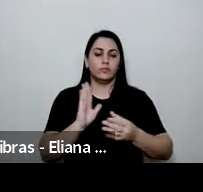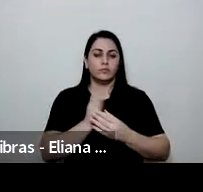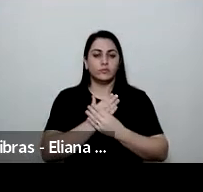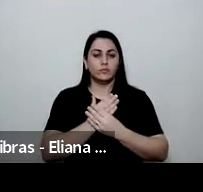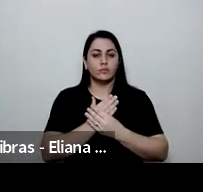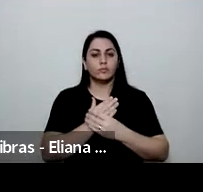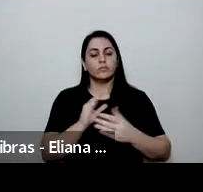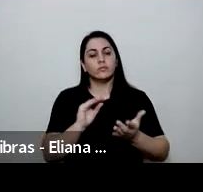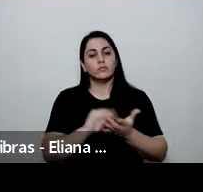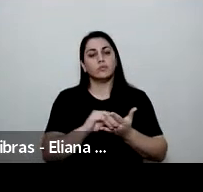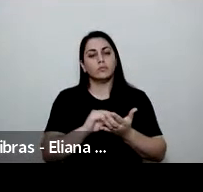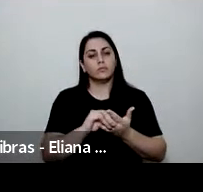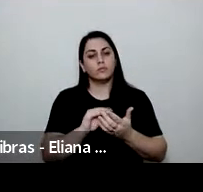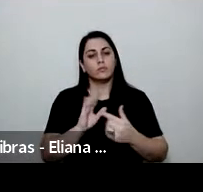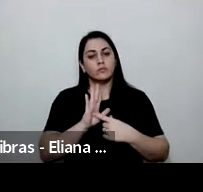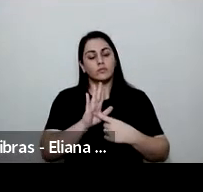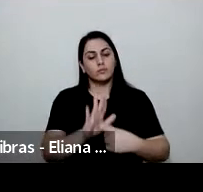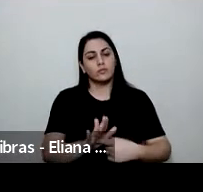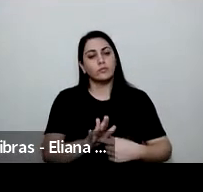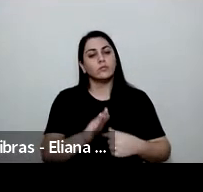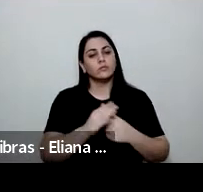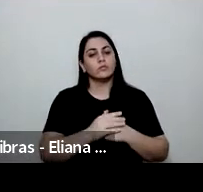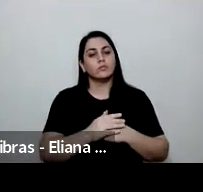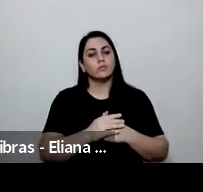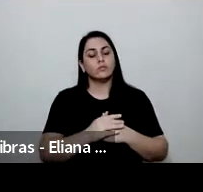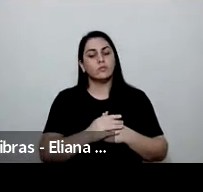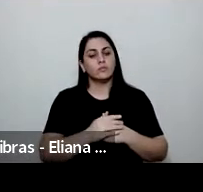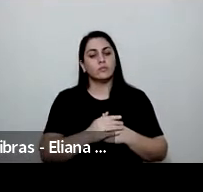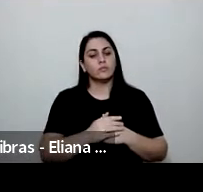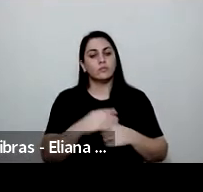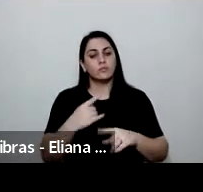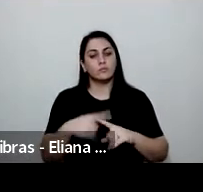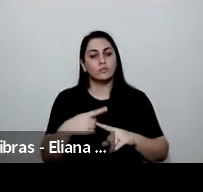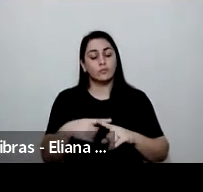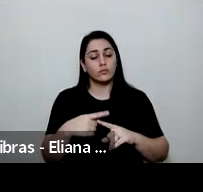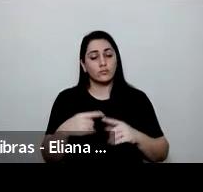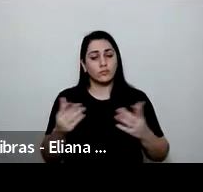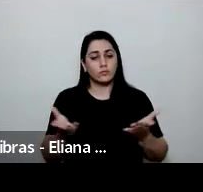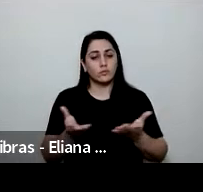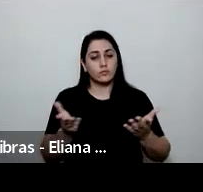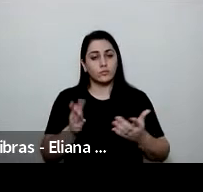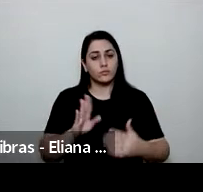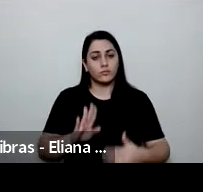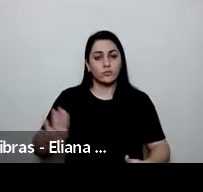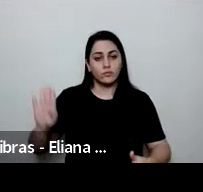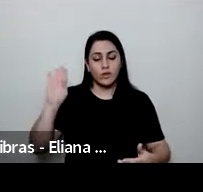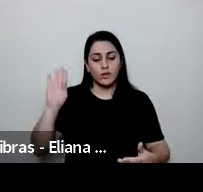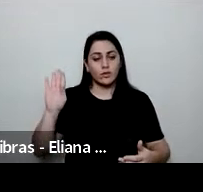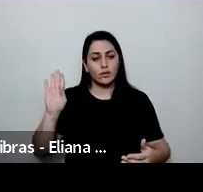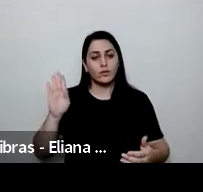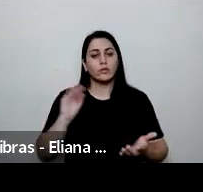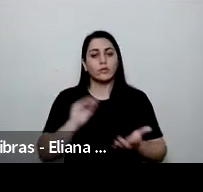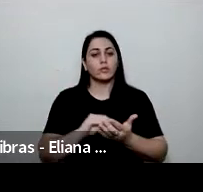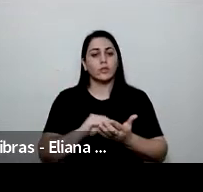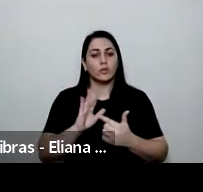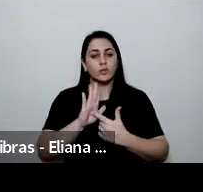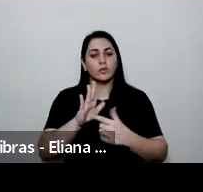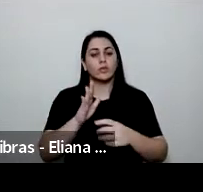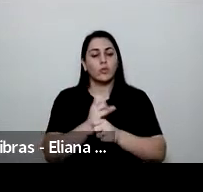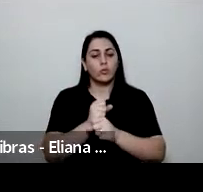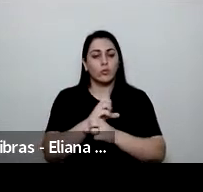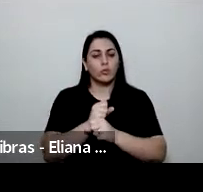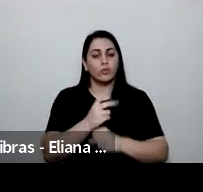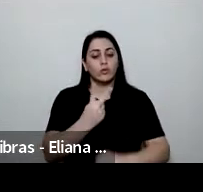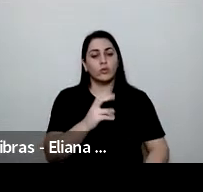falta idade porque no presente caso o candidato não prestou contas das eleições